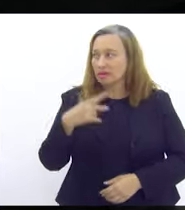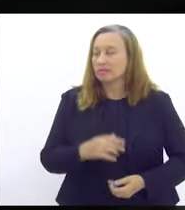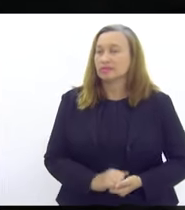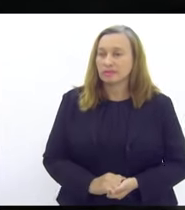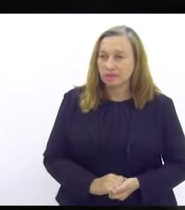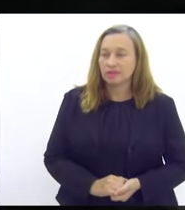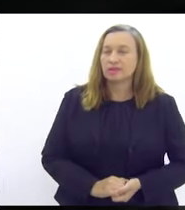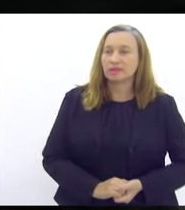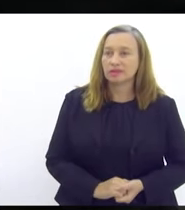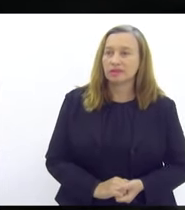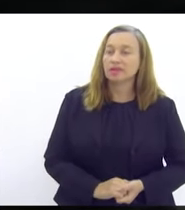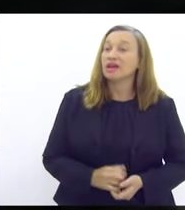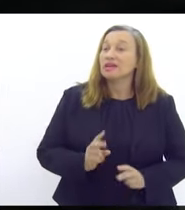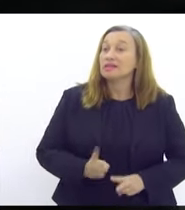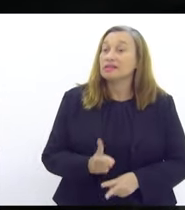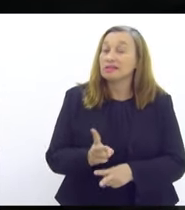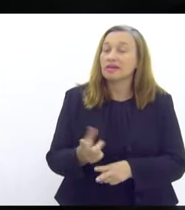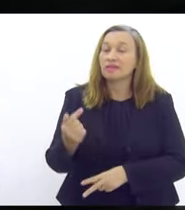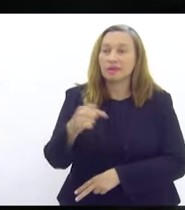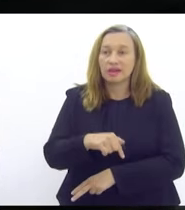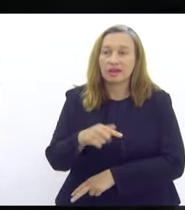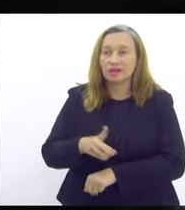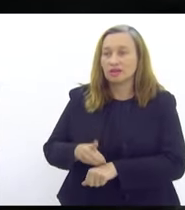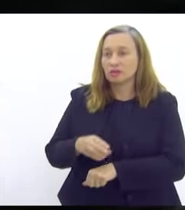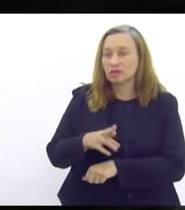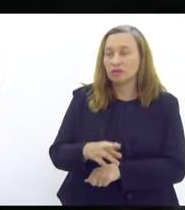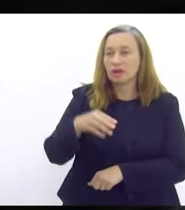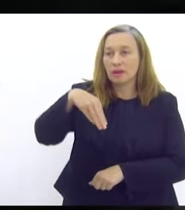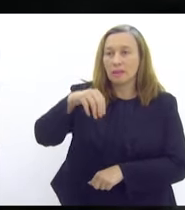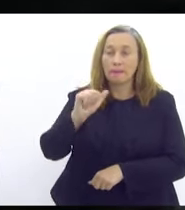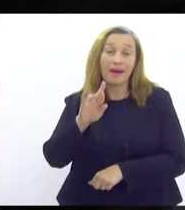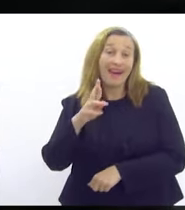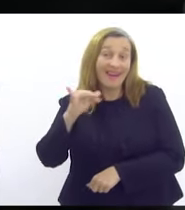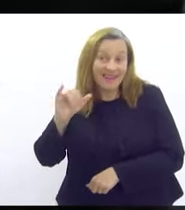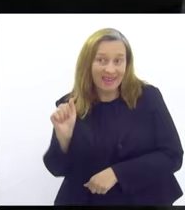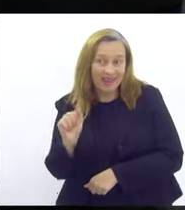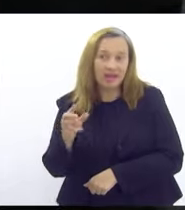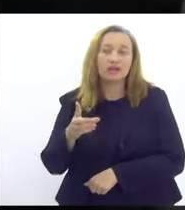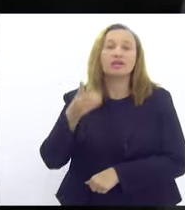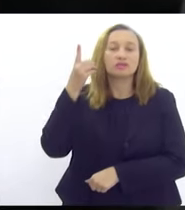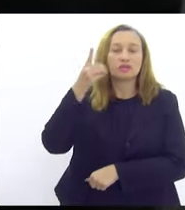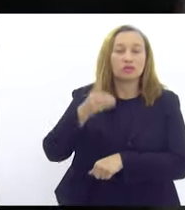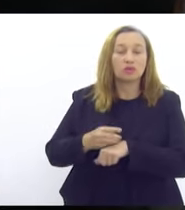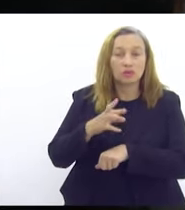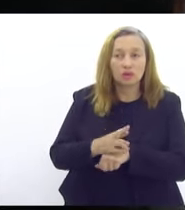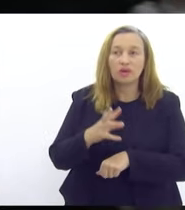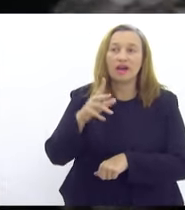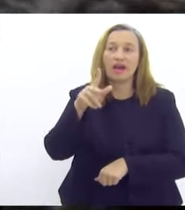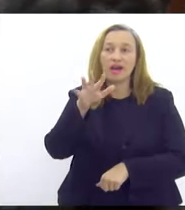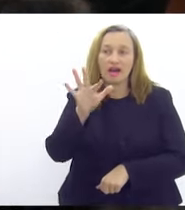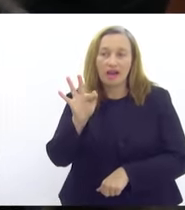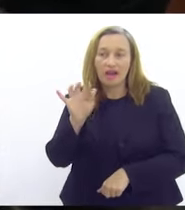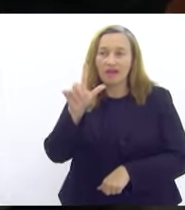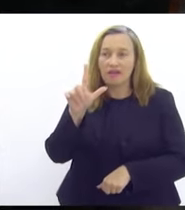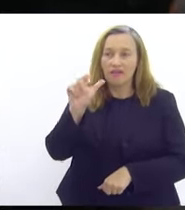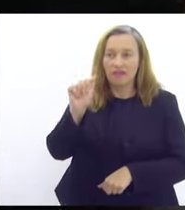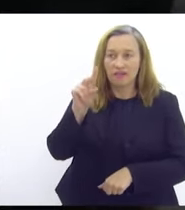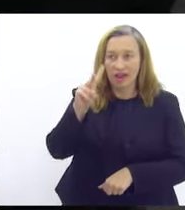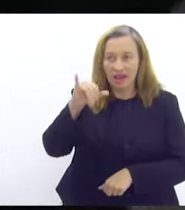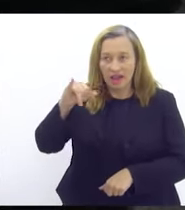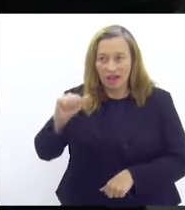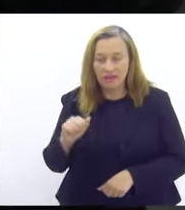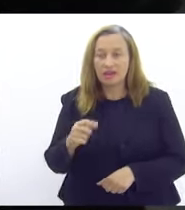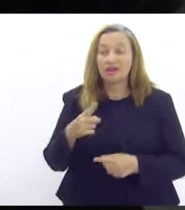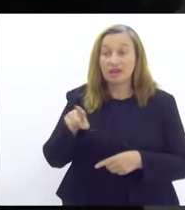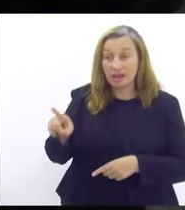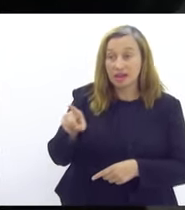acostumadas a ter sempre aqui a doutora Maria Carmen, a doutora Flávia, né, que é lá da violência